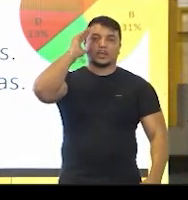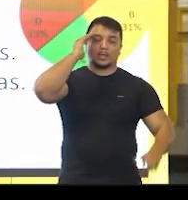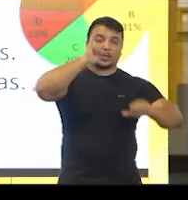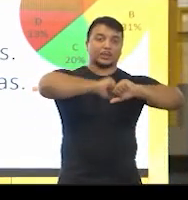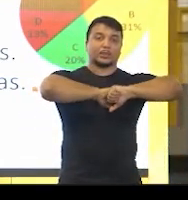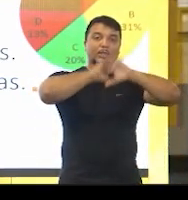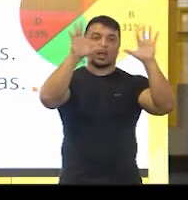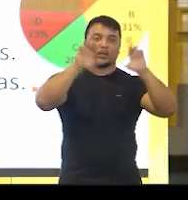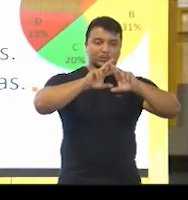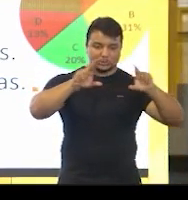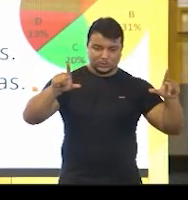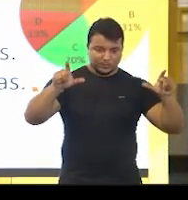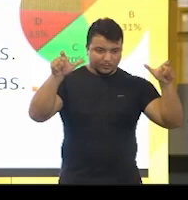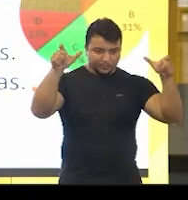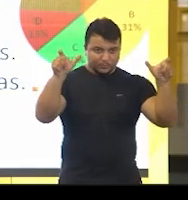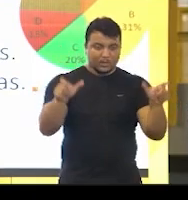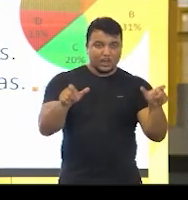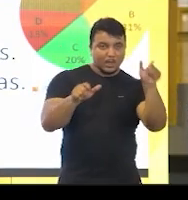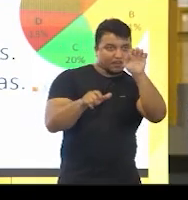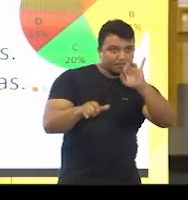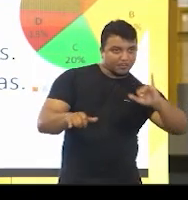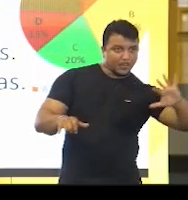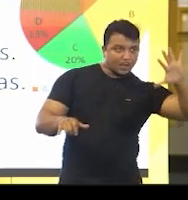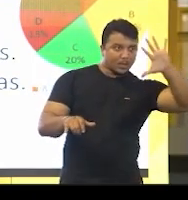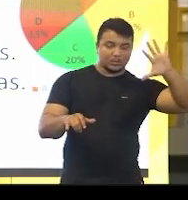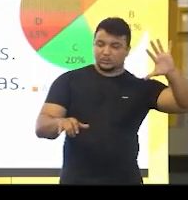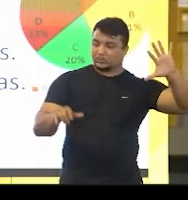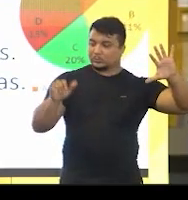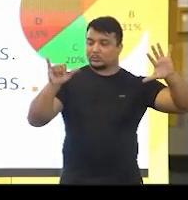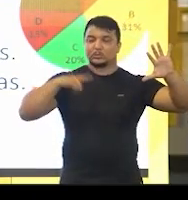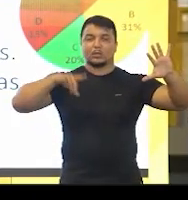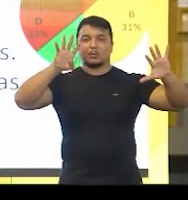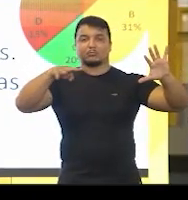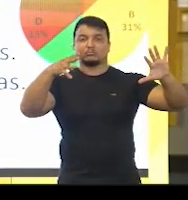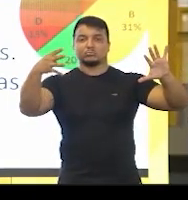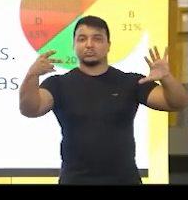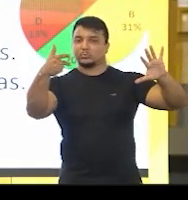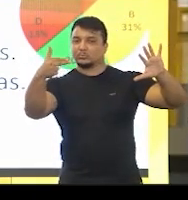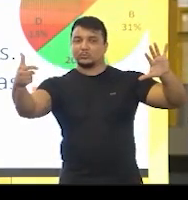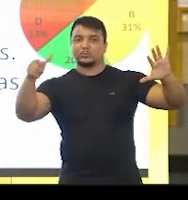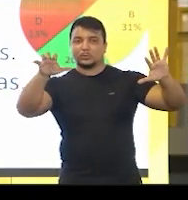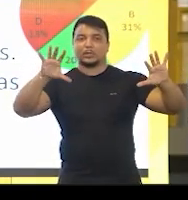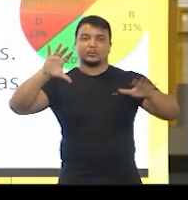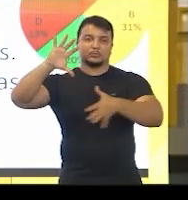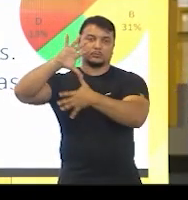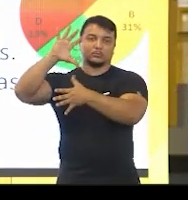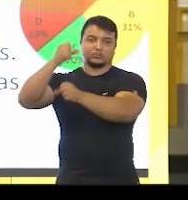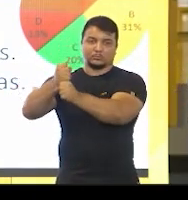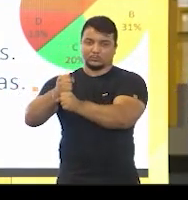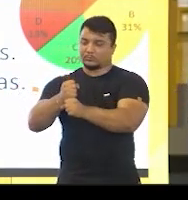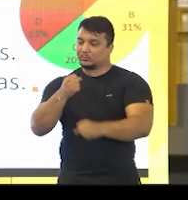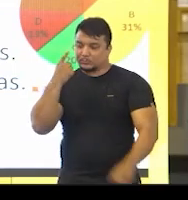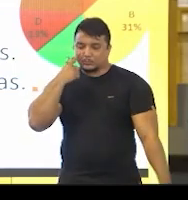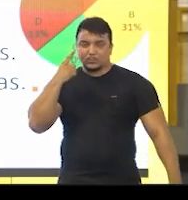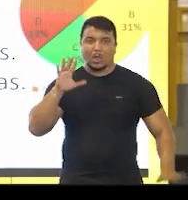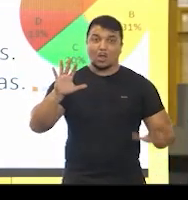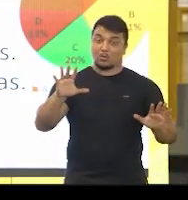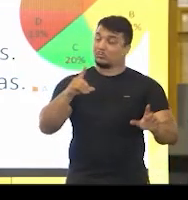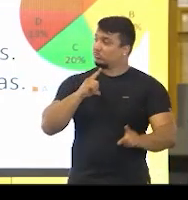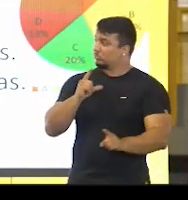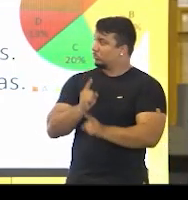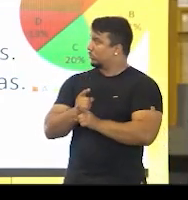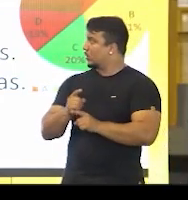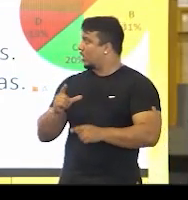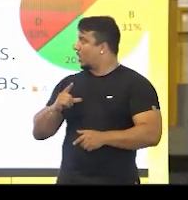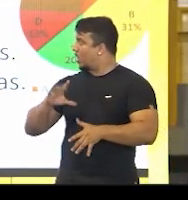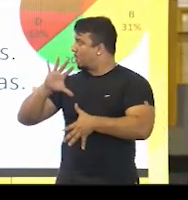interpretar diferentes representações gráficas e cartográficas do espaço geográfico. Opa,